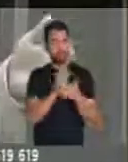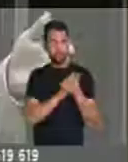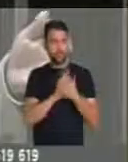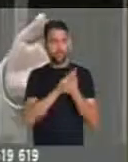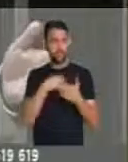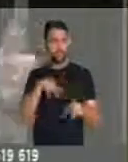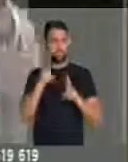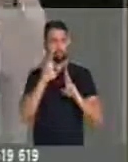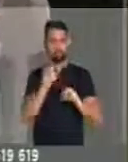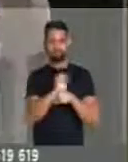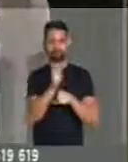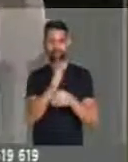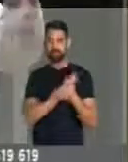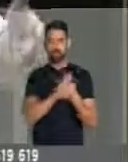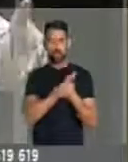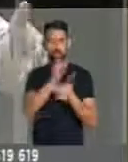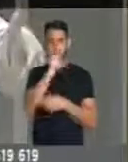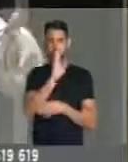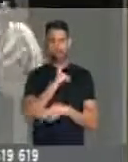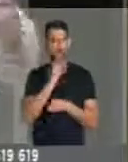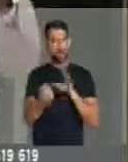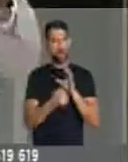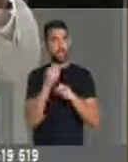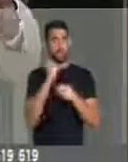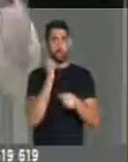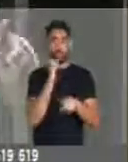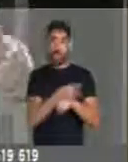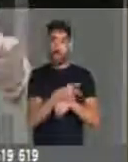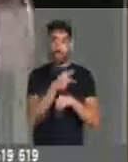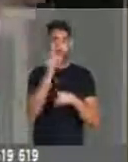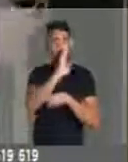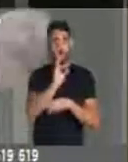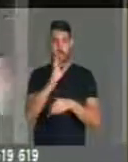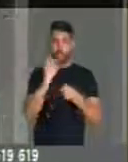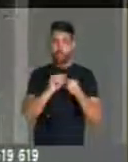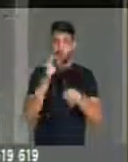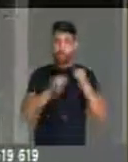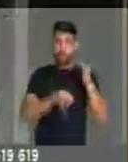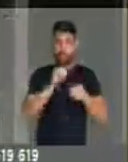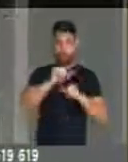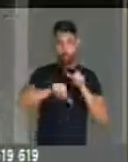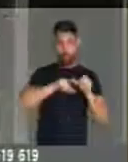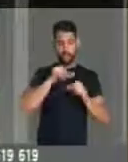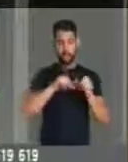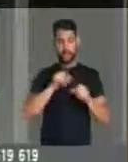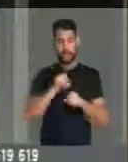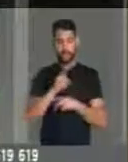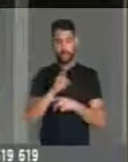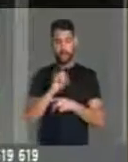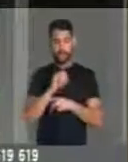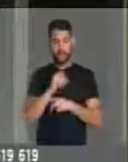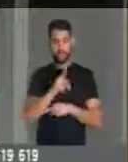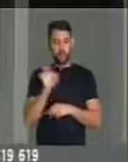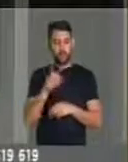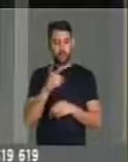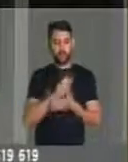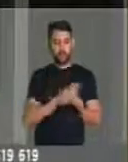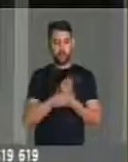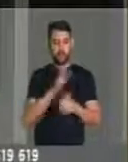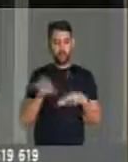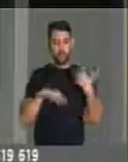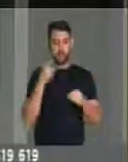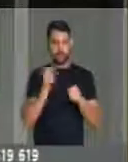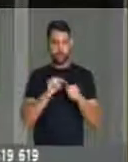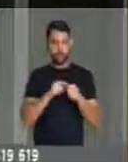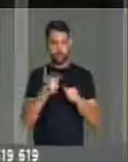traz esperança. Não é o Brasil que gera empregos, não é o Brasil que faz justiça e faz reforma tributária, que, aliás, o PT também não teve coragem